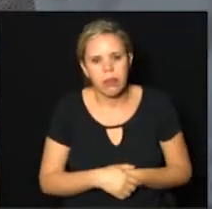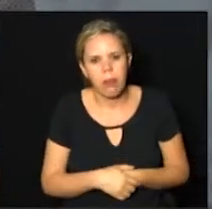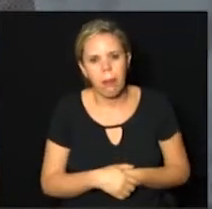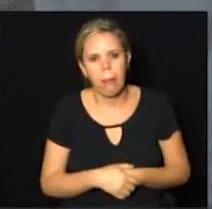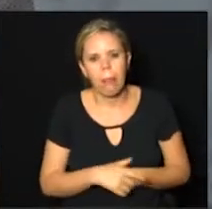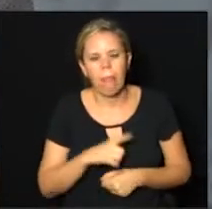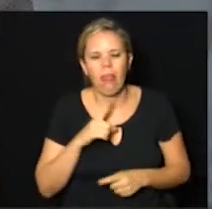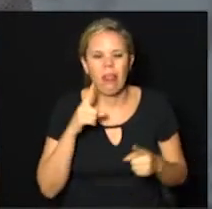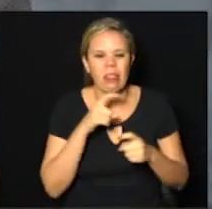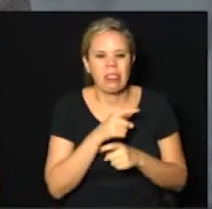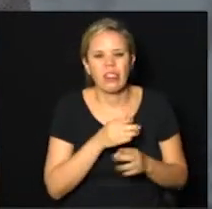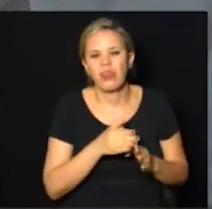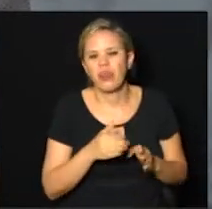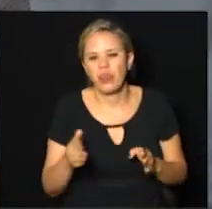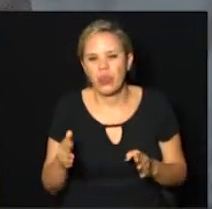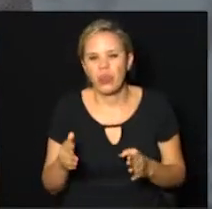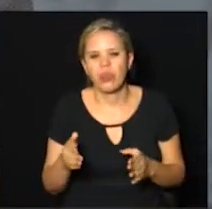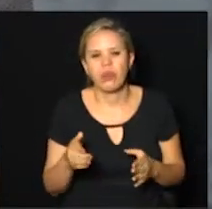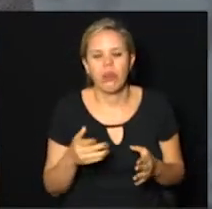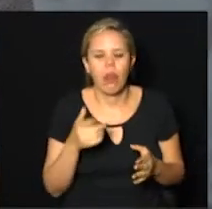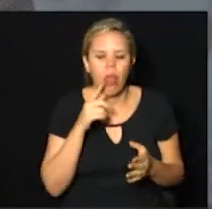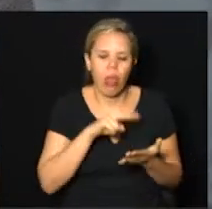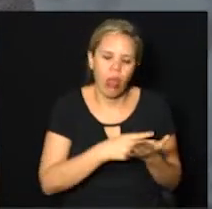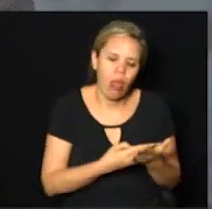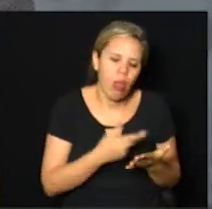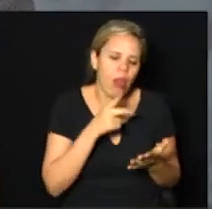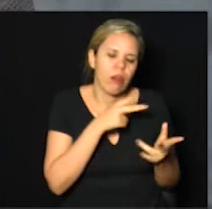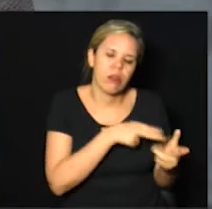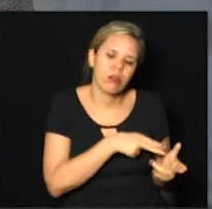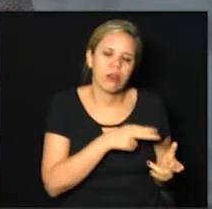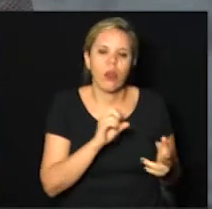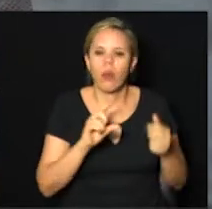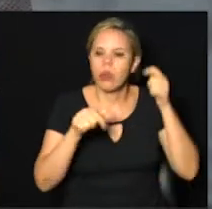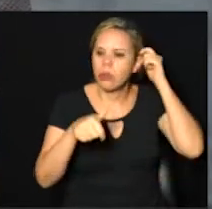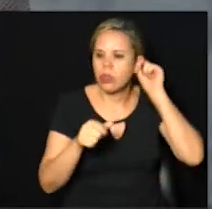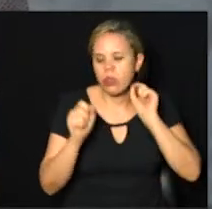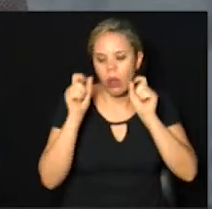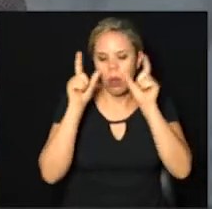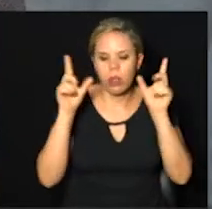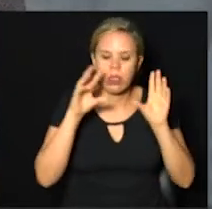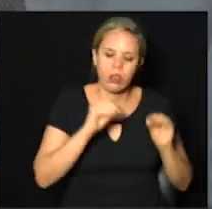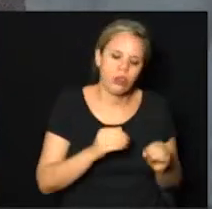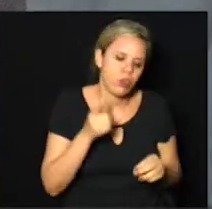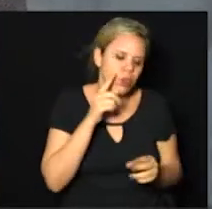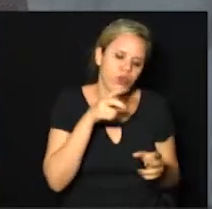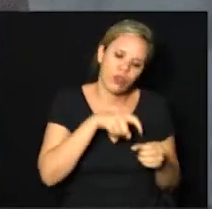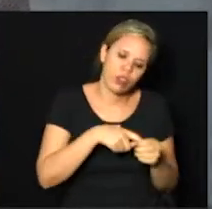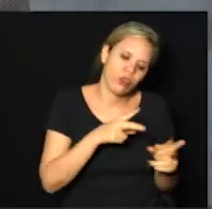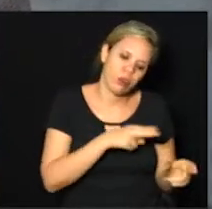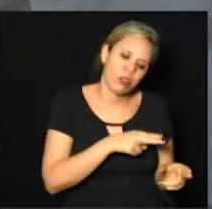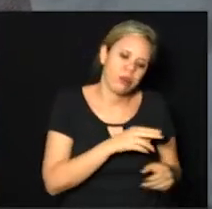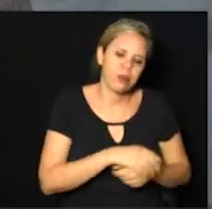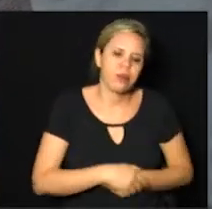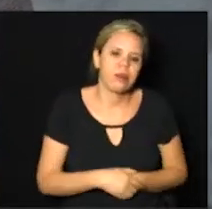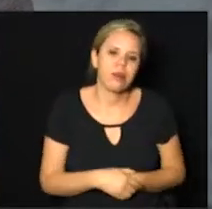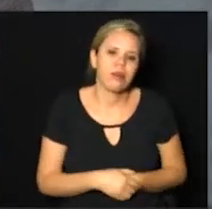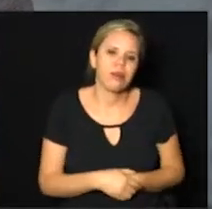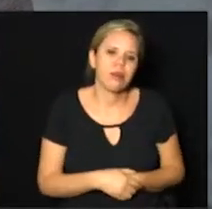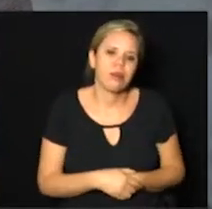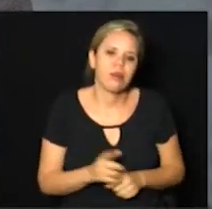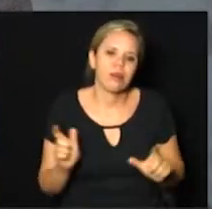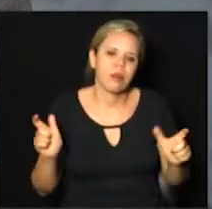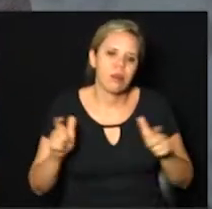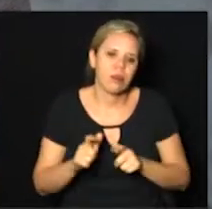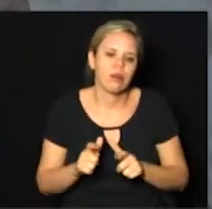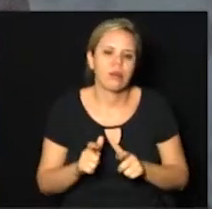tem dificuldade de pegar no sono, ou às vezes acorda durante a noite e não consegue voltar a dormir.